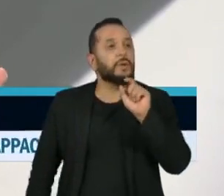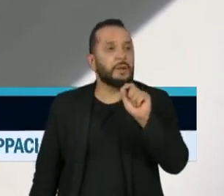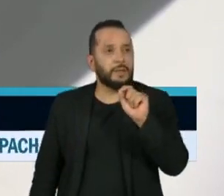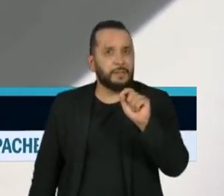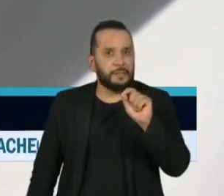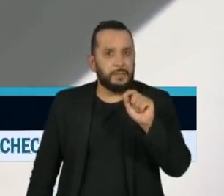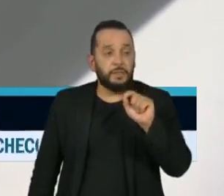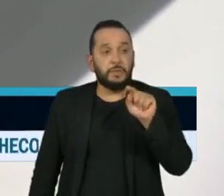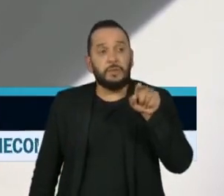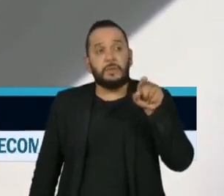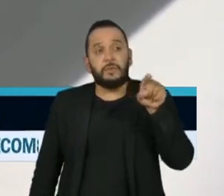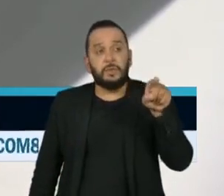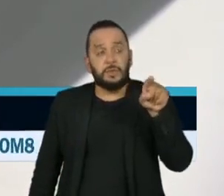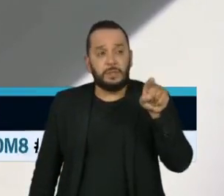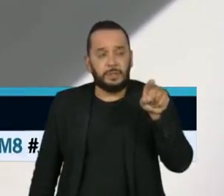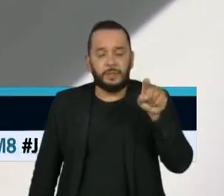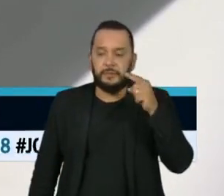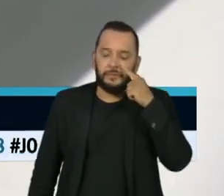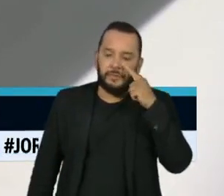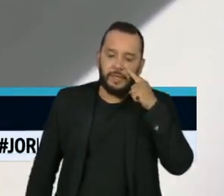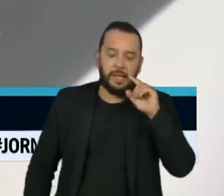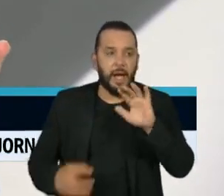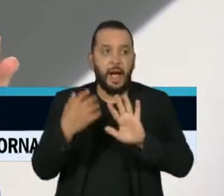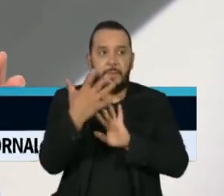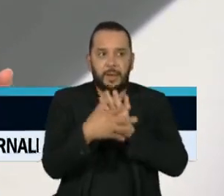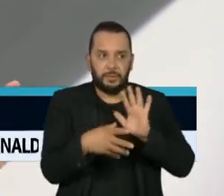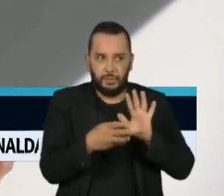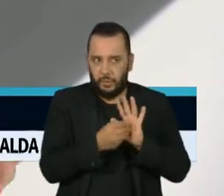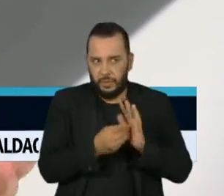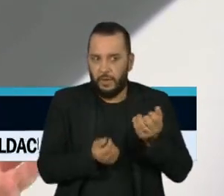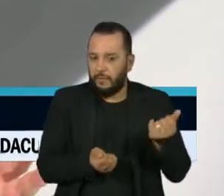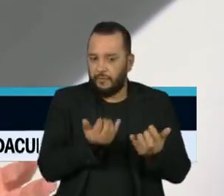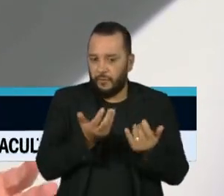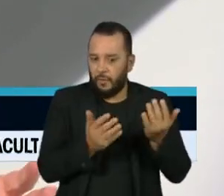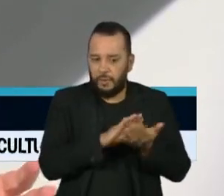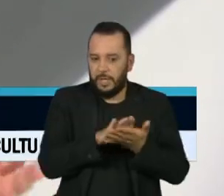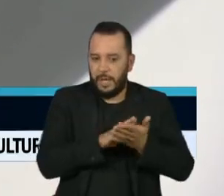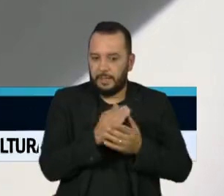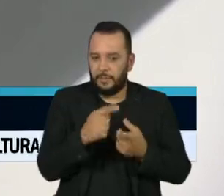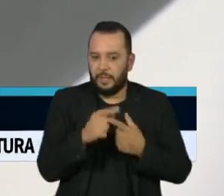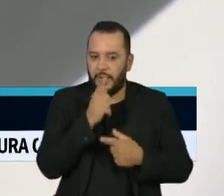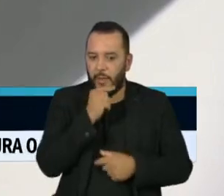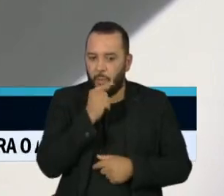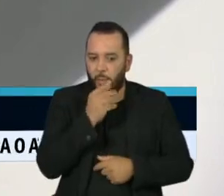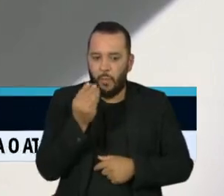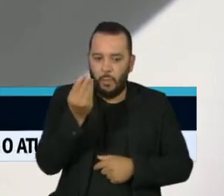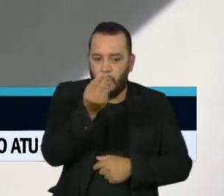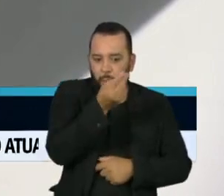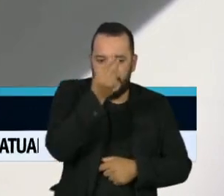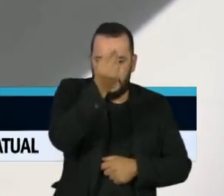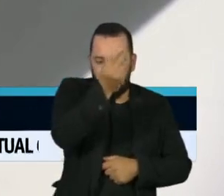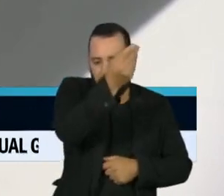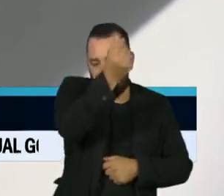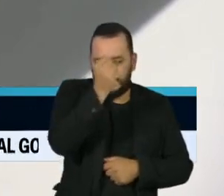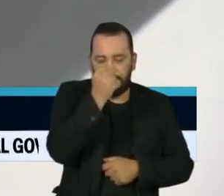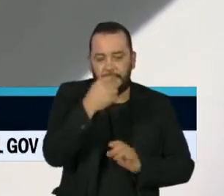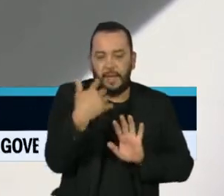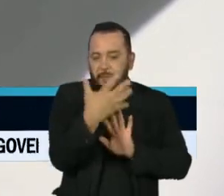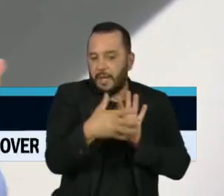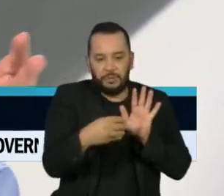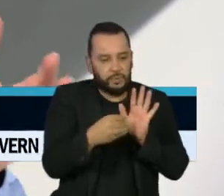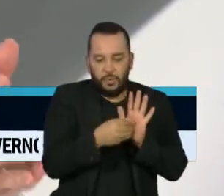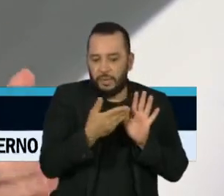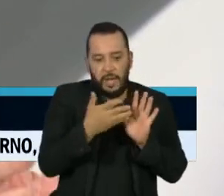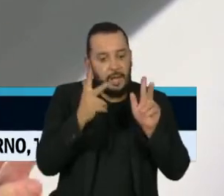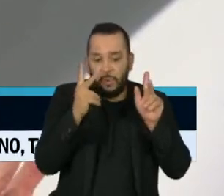se lembra, que a Amazônia não pega fogo porque é úmida e que ela está igualzinha quando o